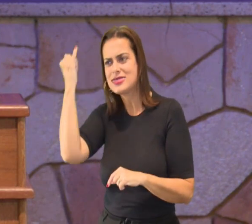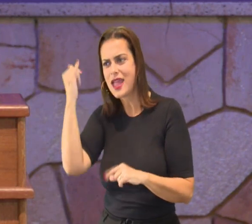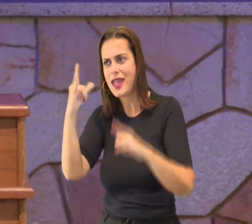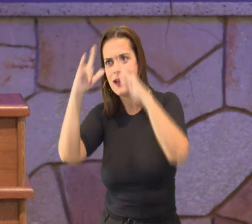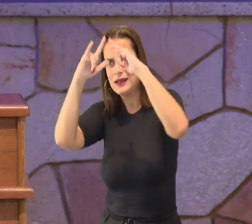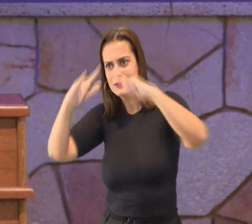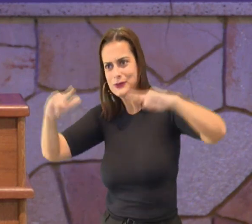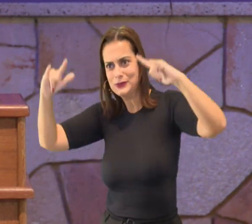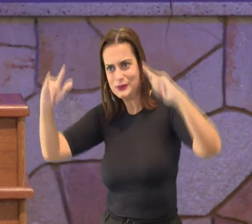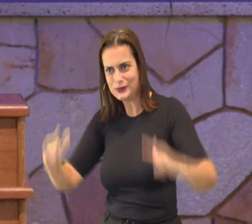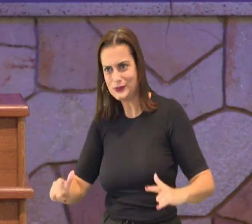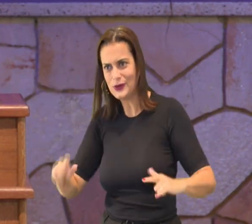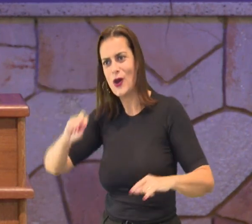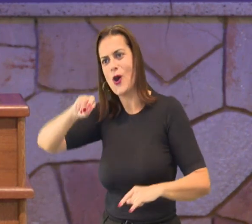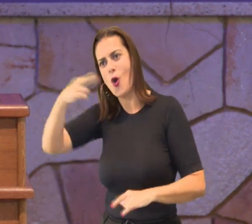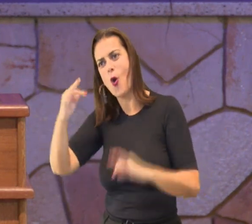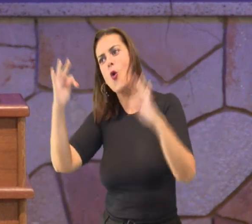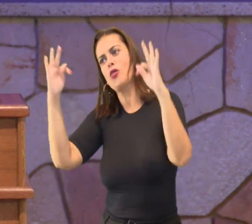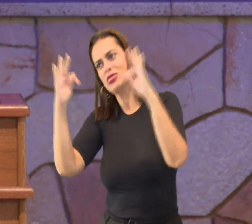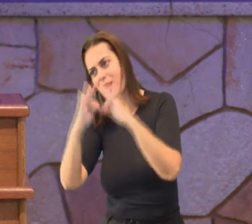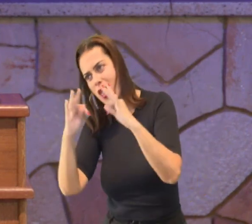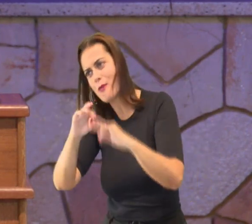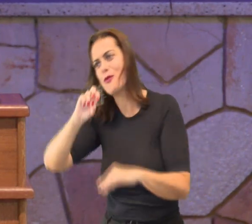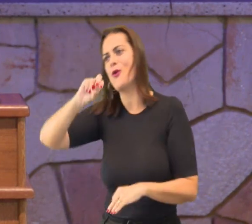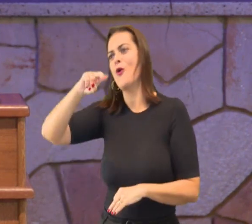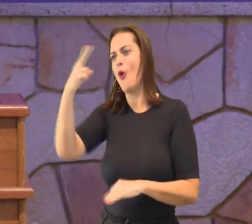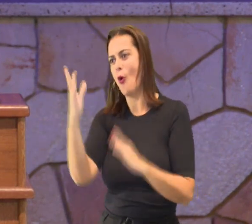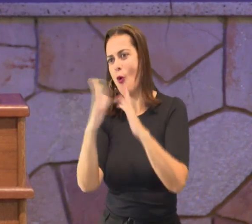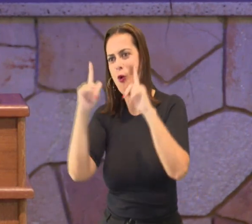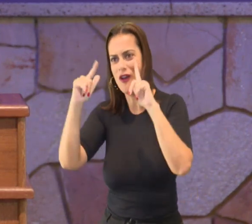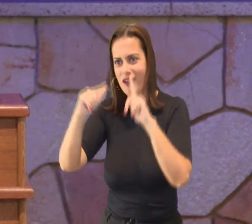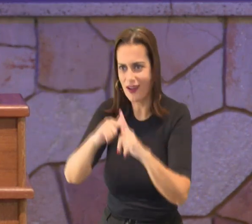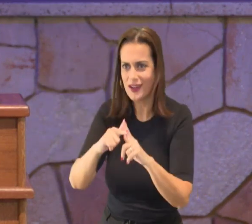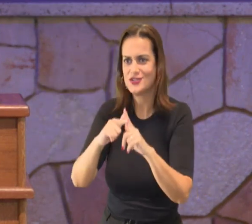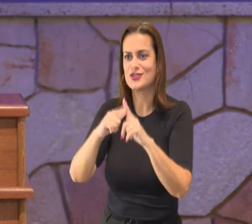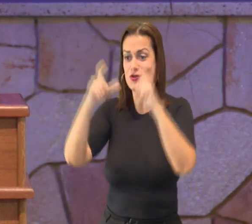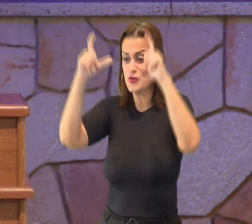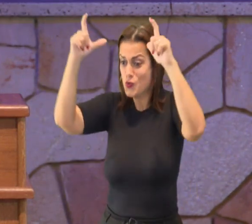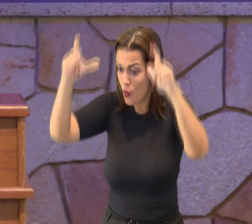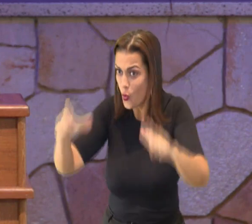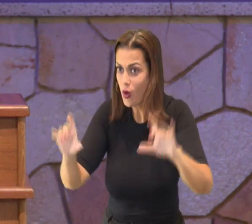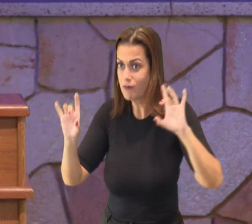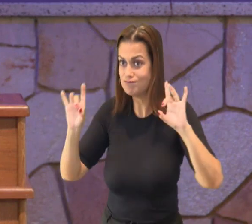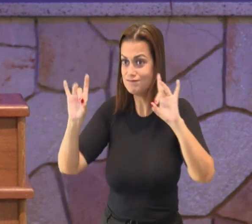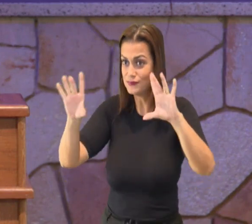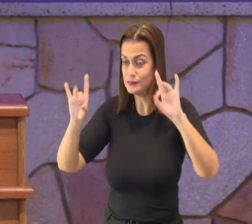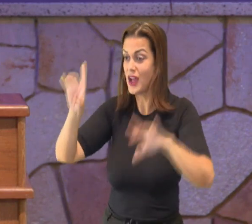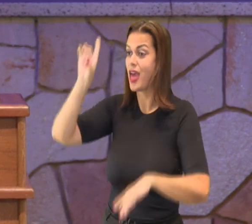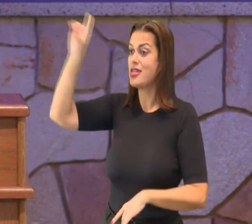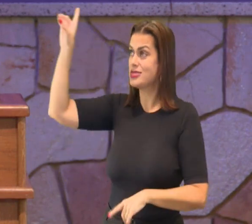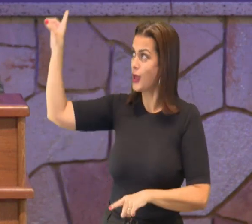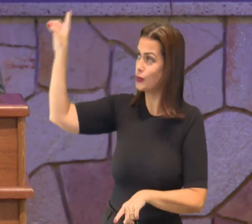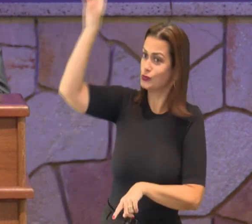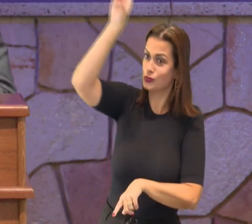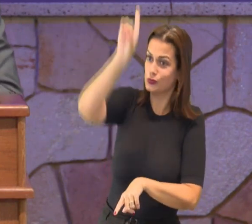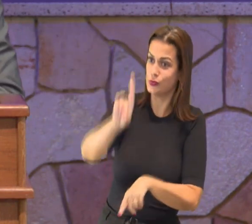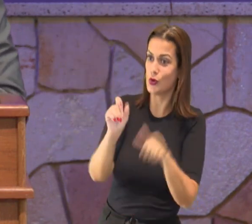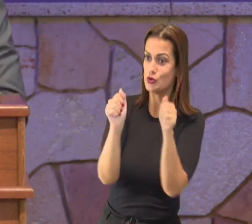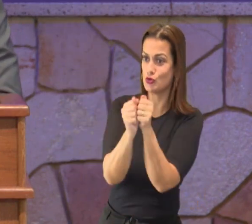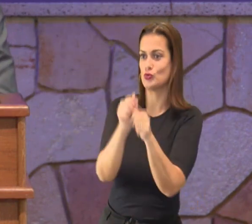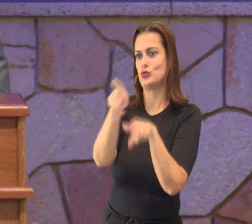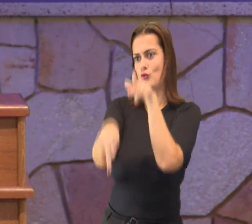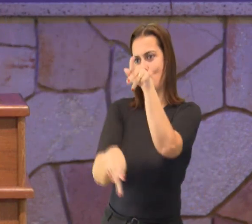tenda, ou do tabernáculo, ou da congregação, exatamente neste lugar em que Deus habitava com o seu